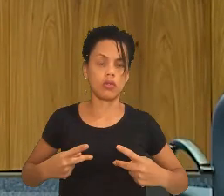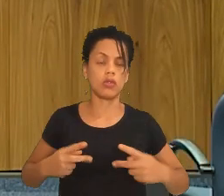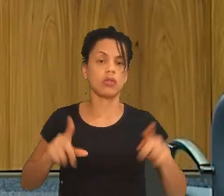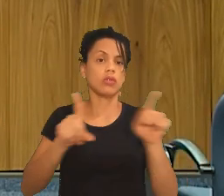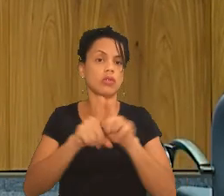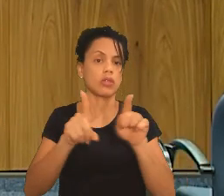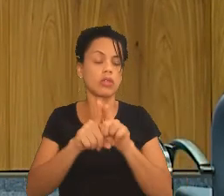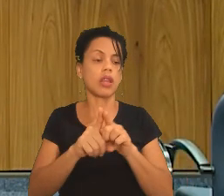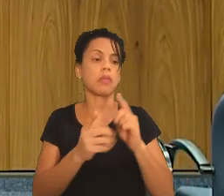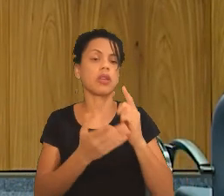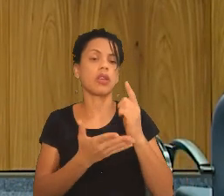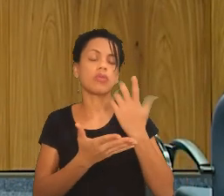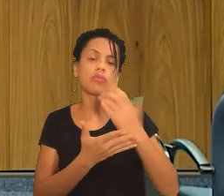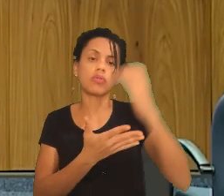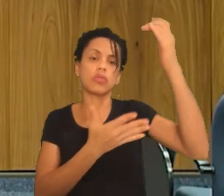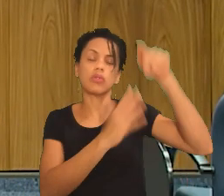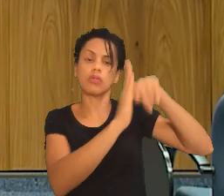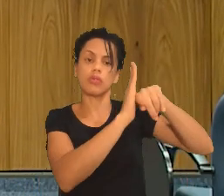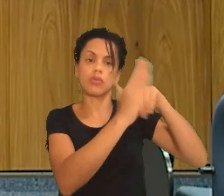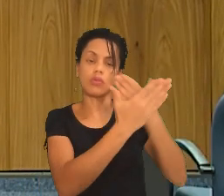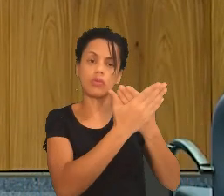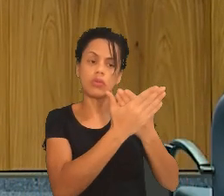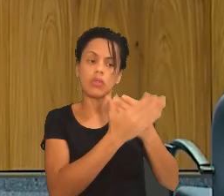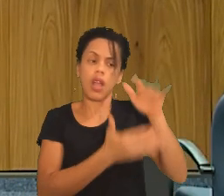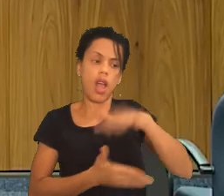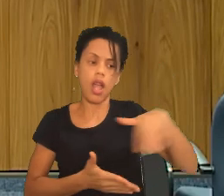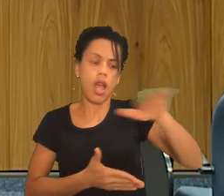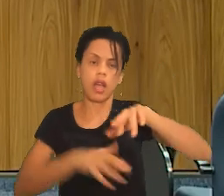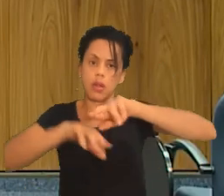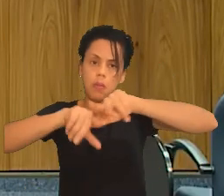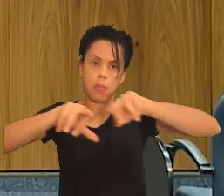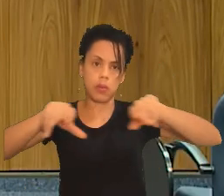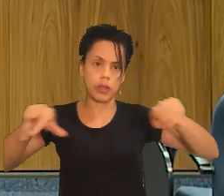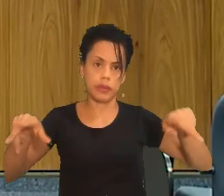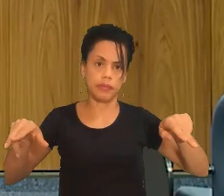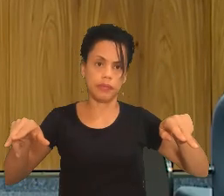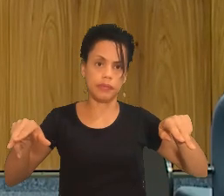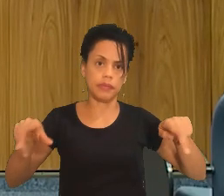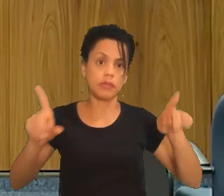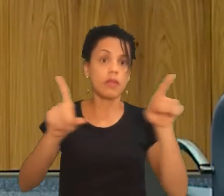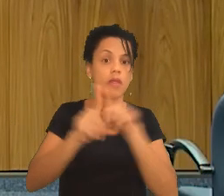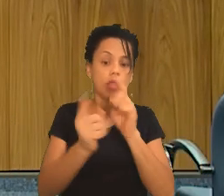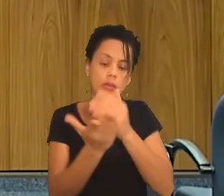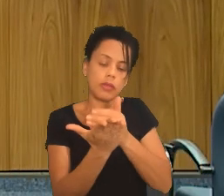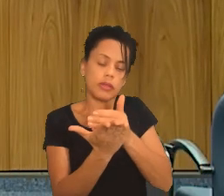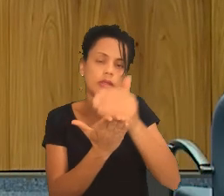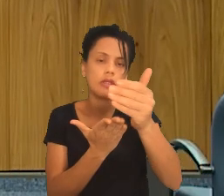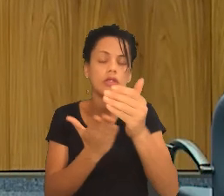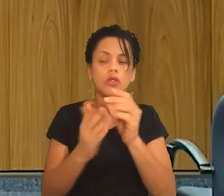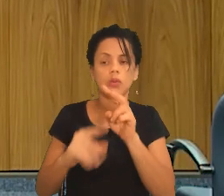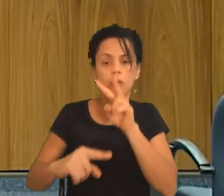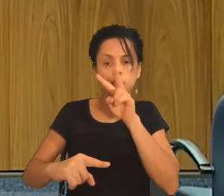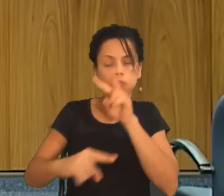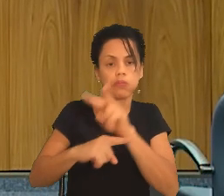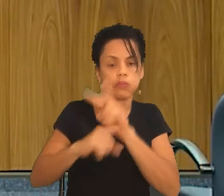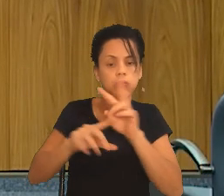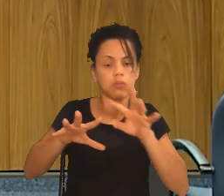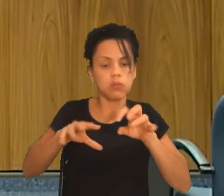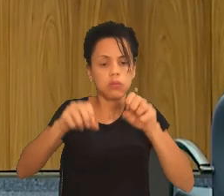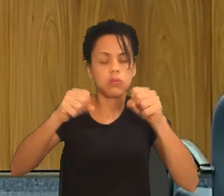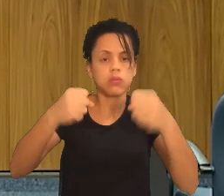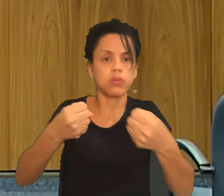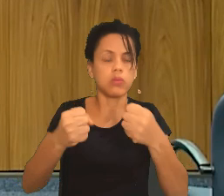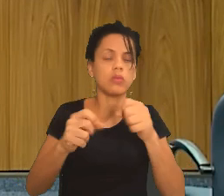científica e informativa das suas diversas áreas. Iniciativas de defesa de direitos humanos por grupos capazes de atuar em